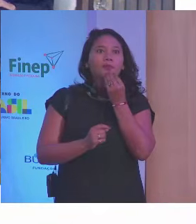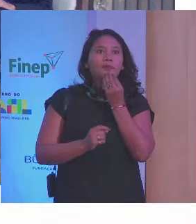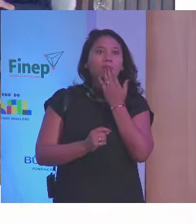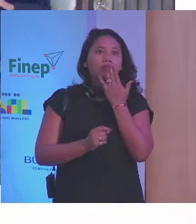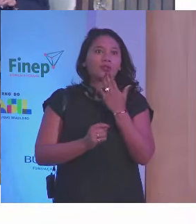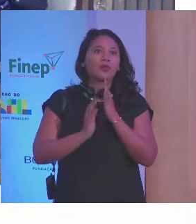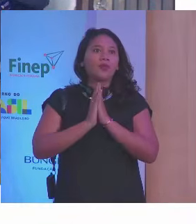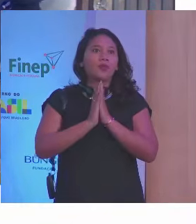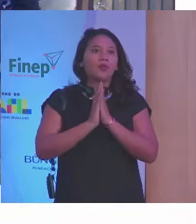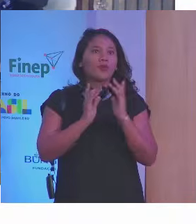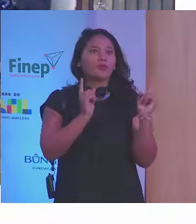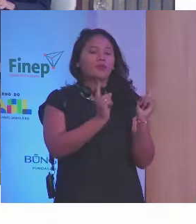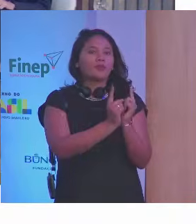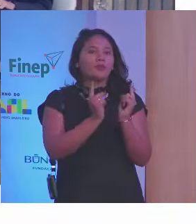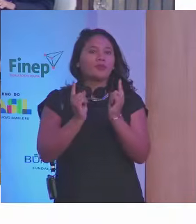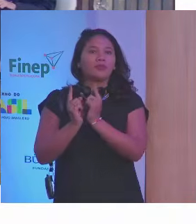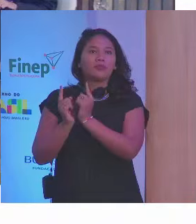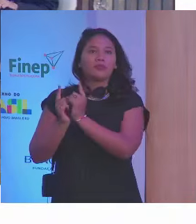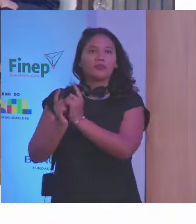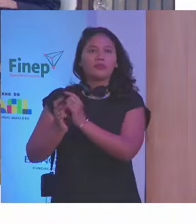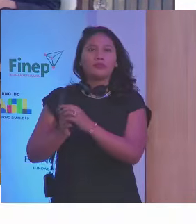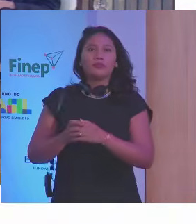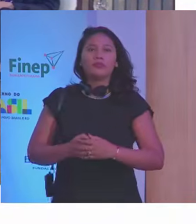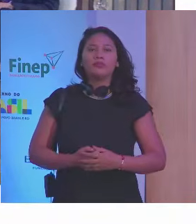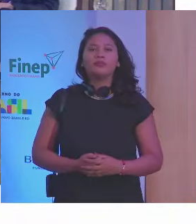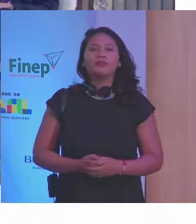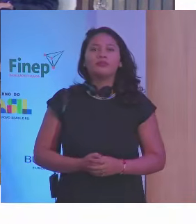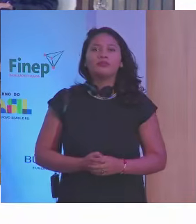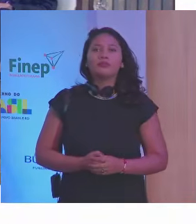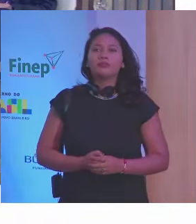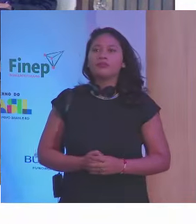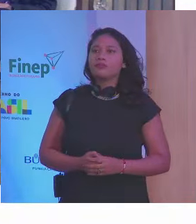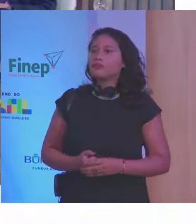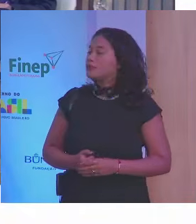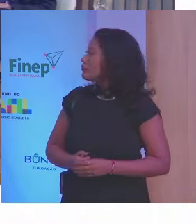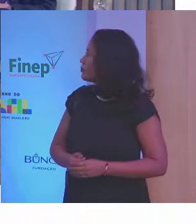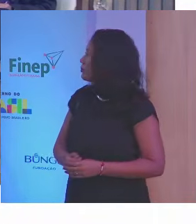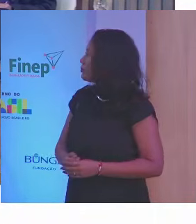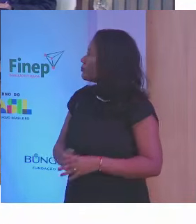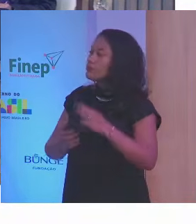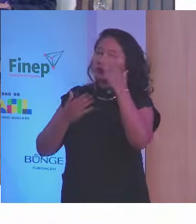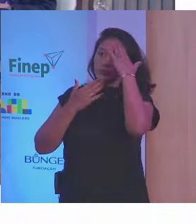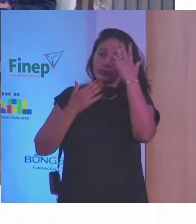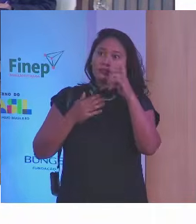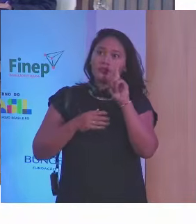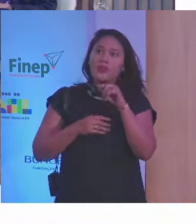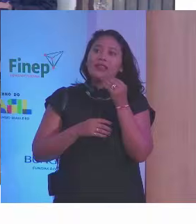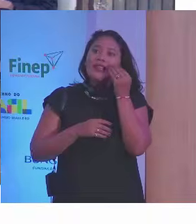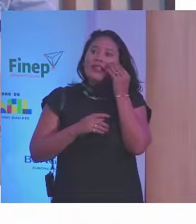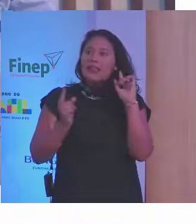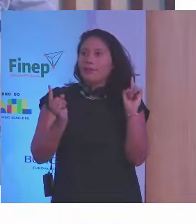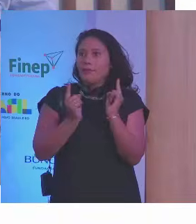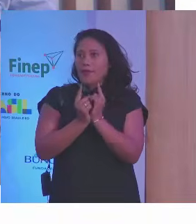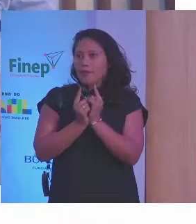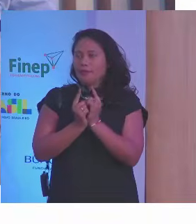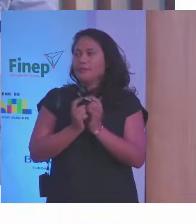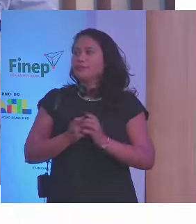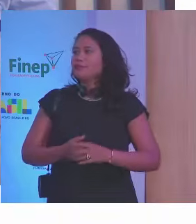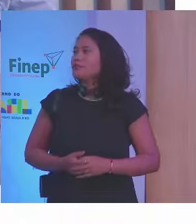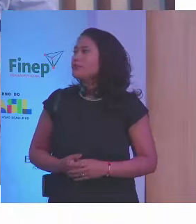na resposta para a gente poder atender todo mundo. Obrigado. Obrigado pelo questionamento, vou tentar ser breve.